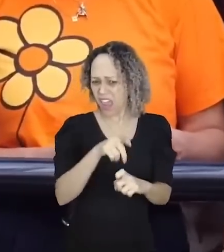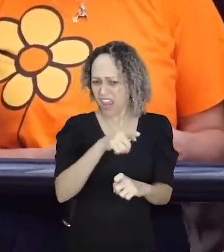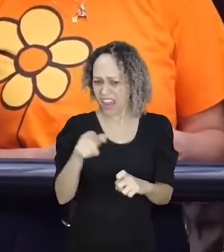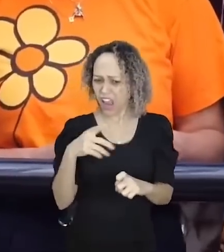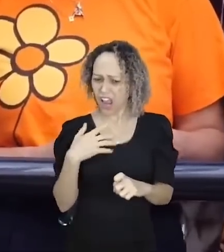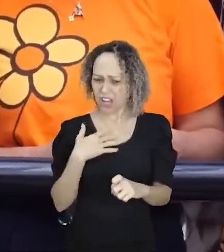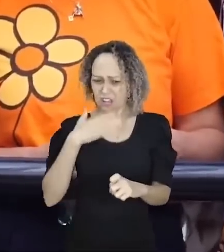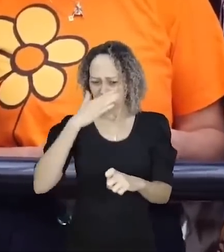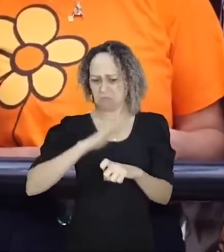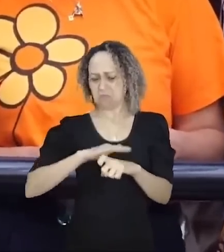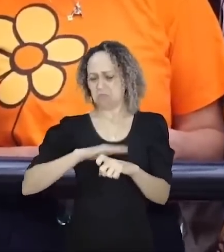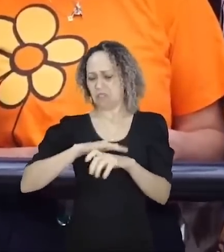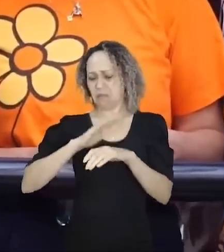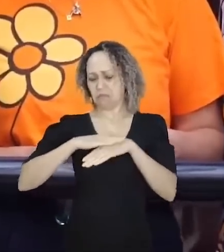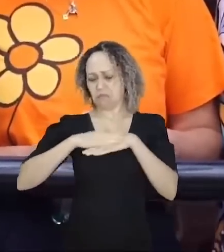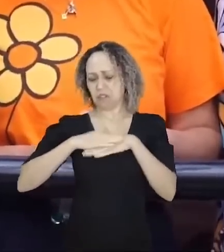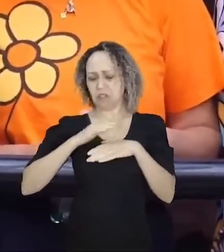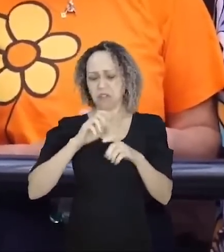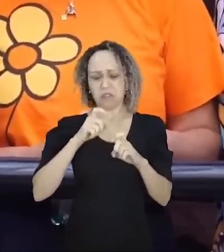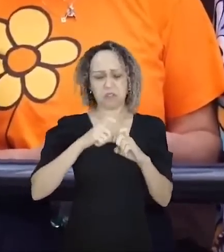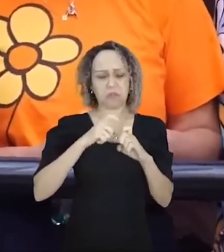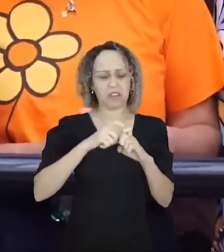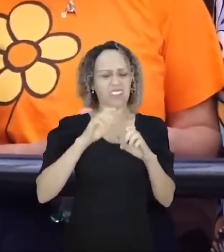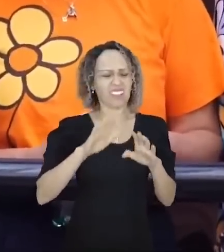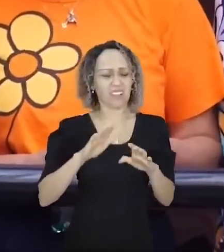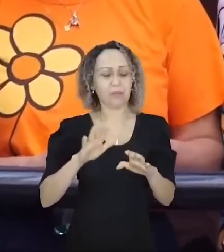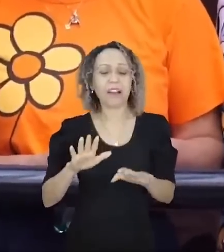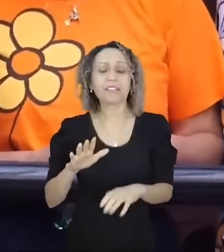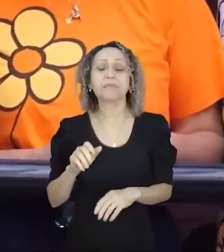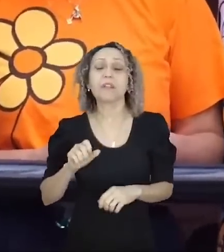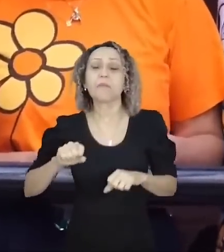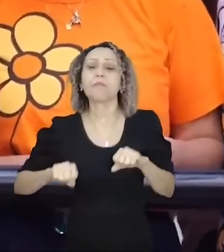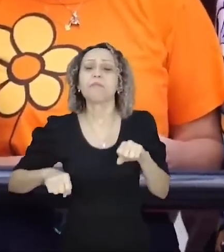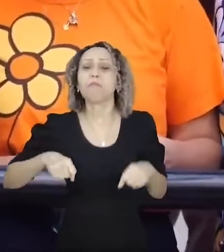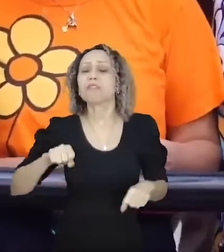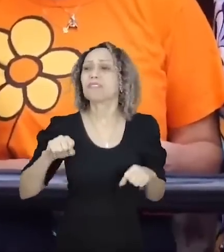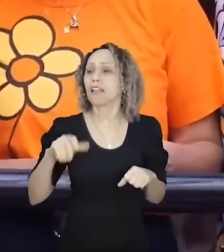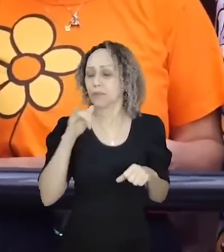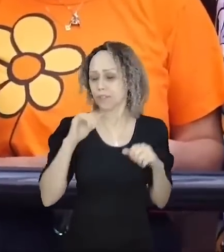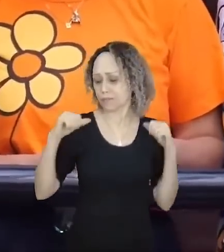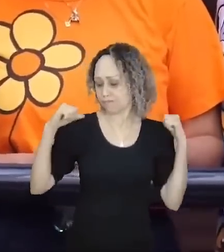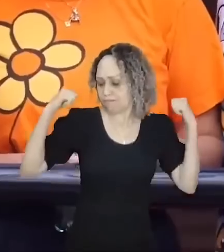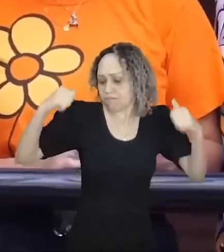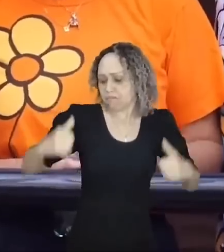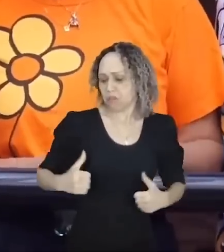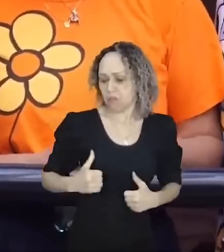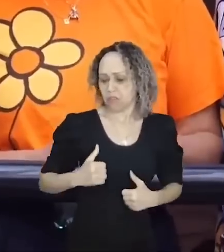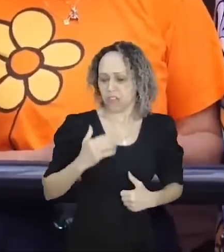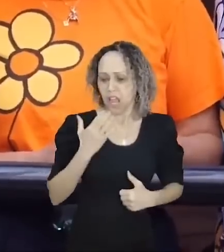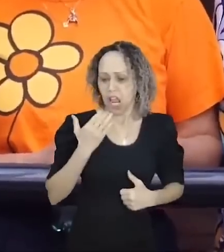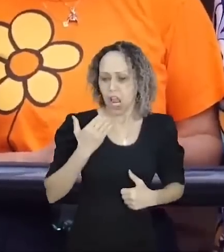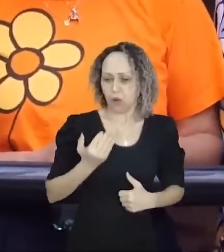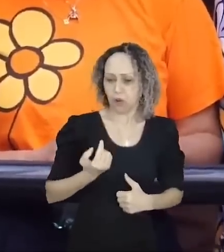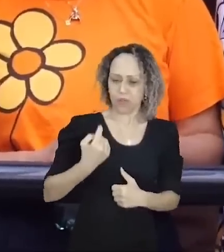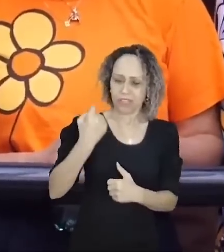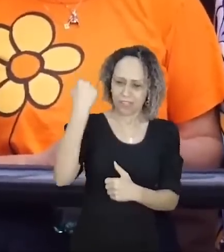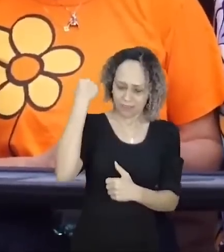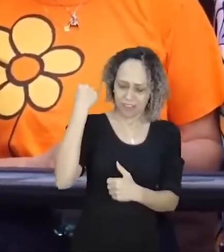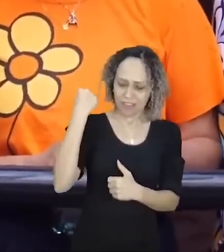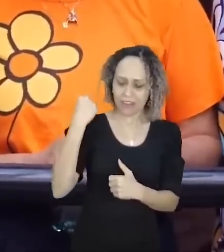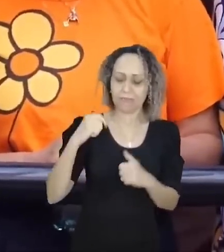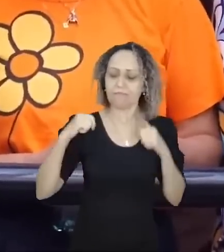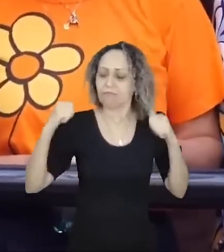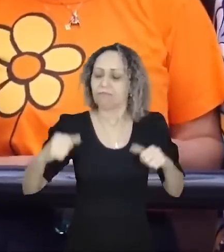numa bicicleta cheirando a comida sem ter dinheiro para comer aquela comida nós queremos que esse trabalhador